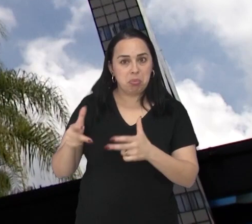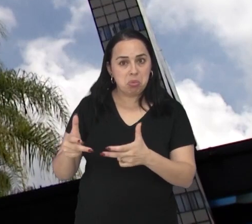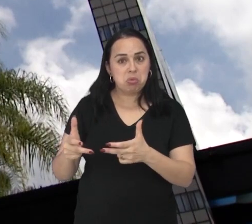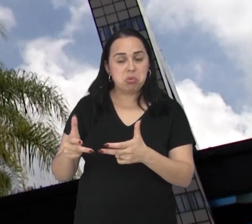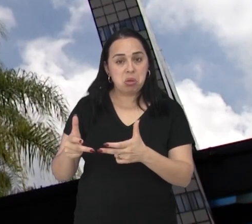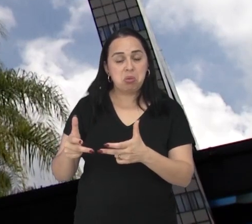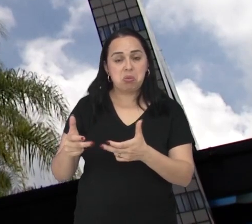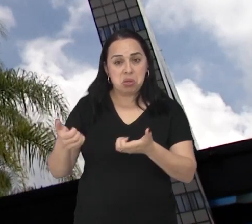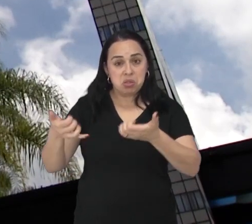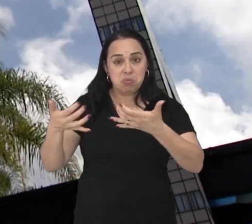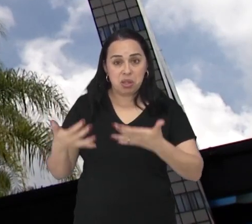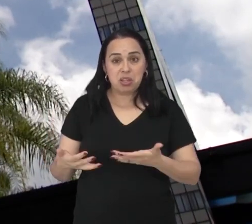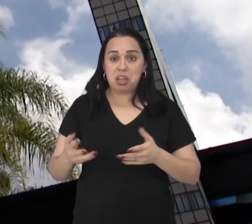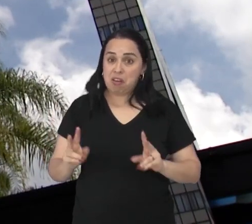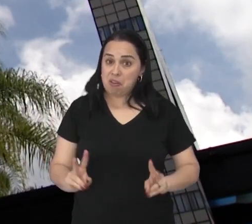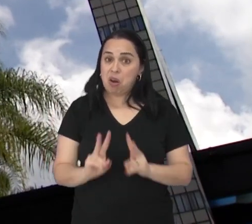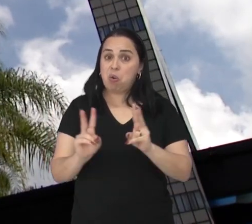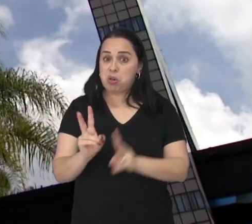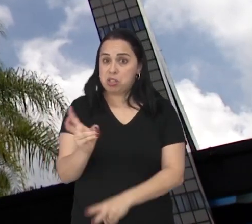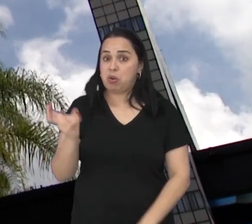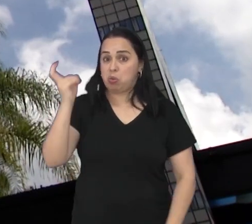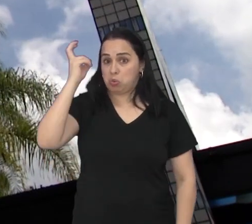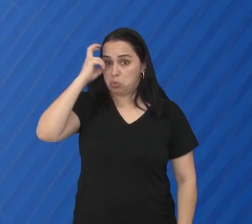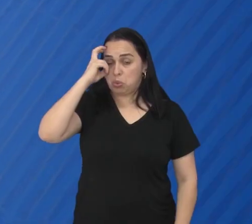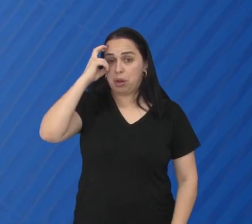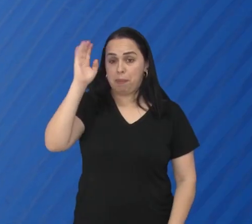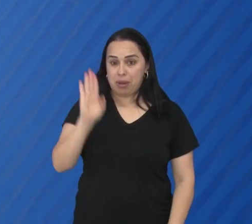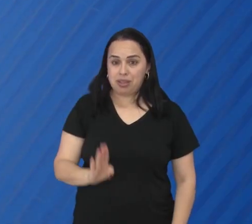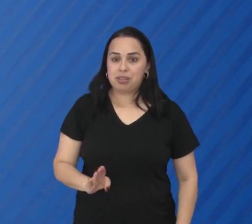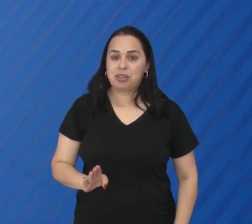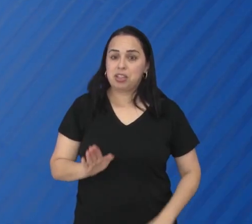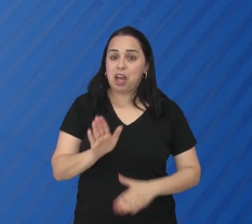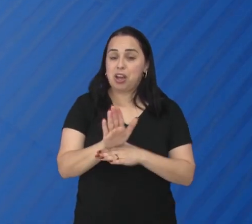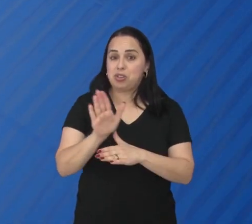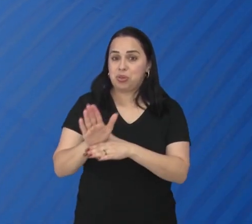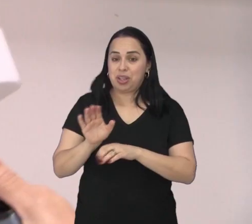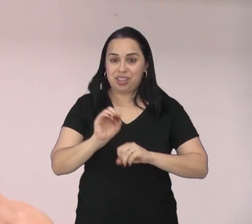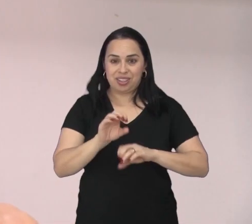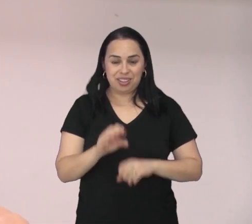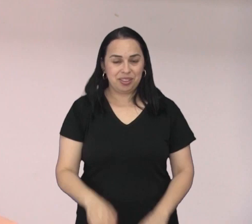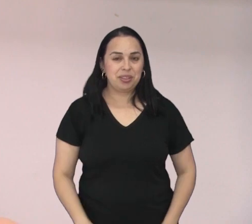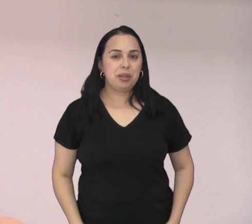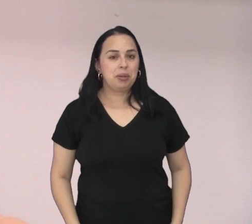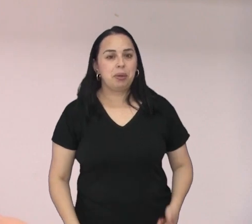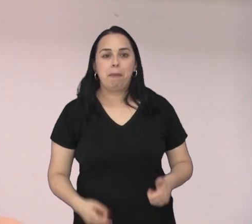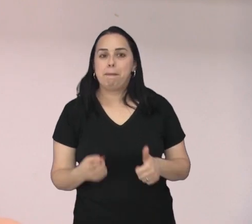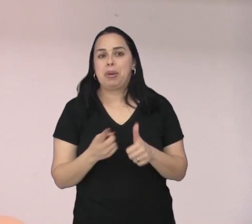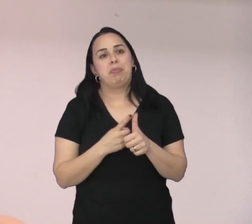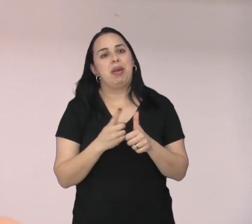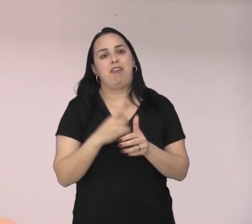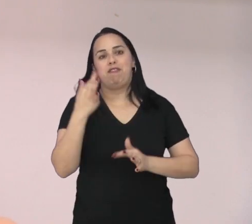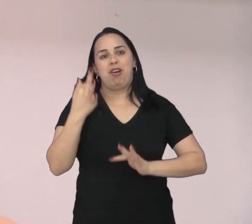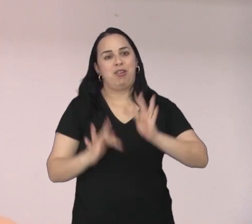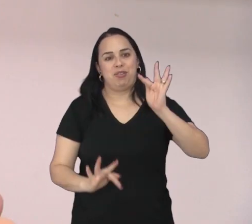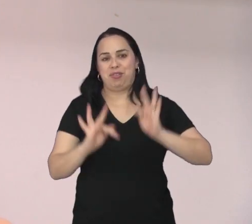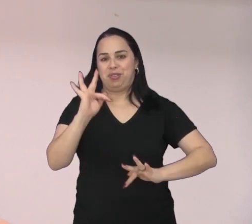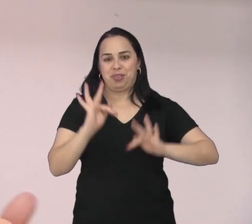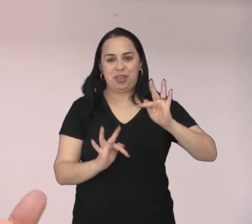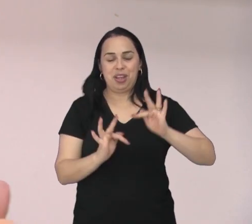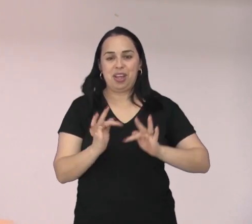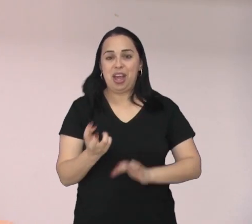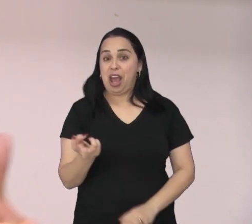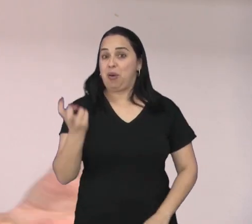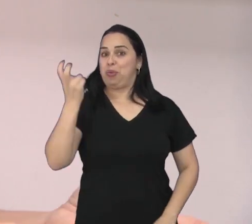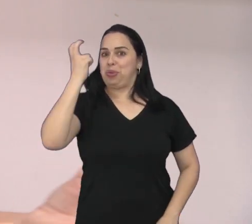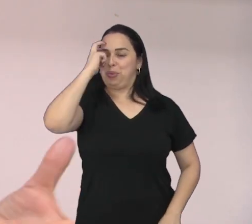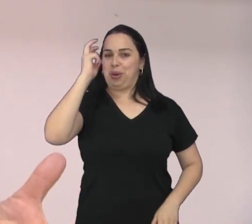Câmara como um meio de valorização da cultura brasileira e contribuem para a educação. Olha, primeiro que folclore, já o próprio nome